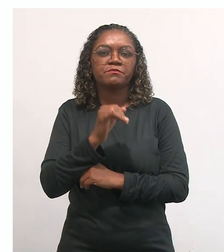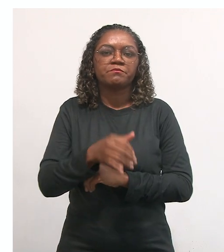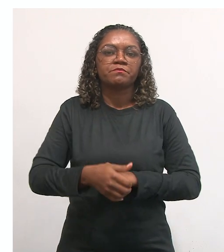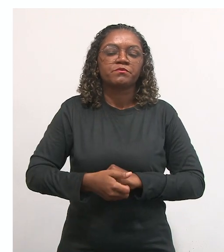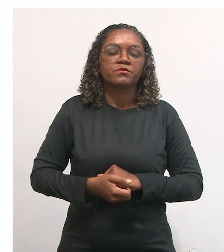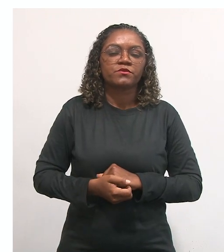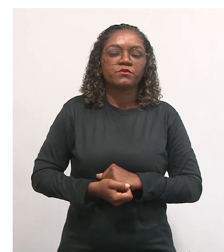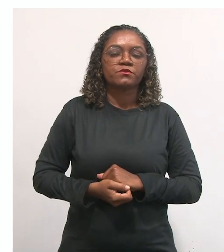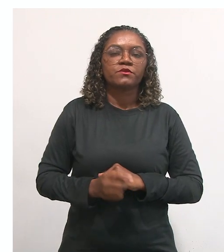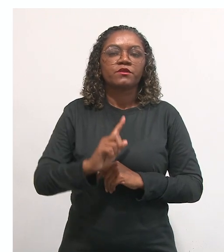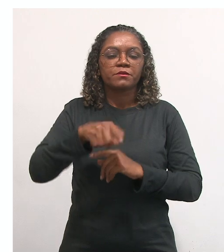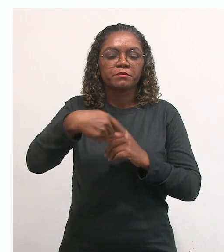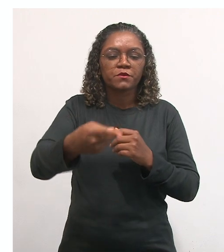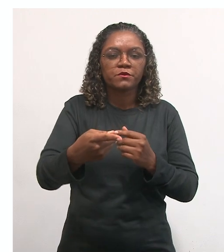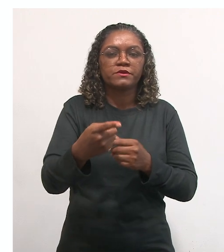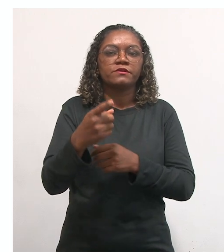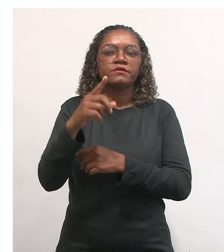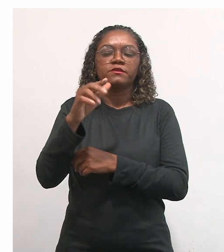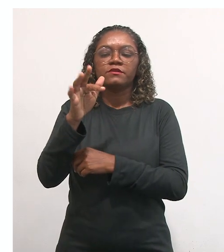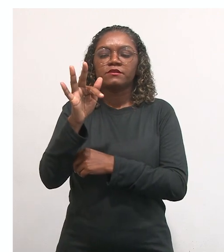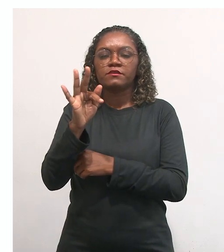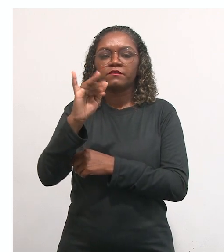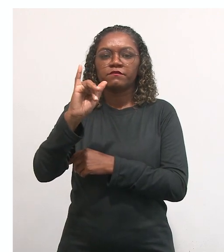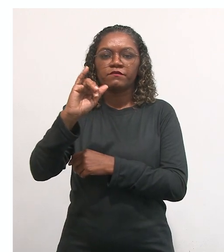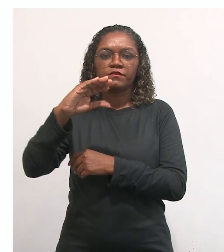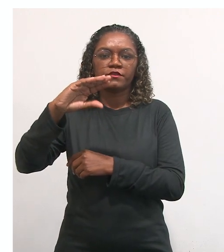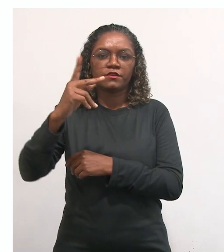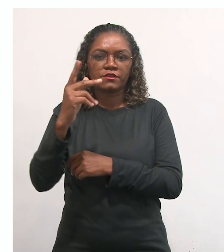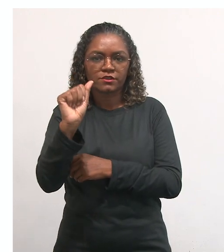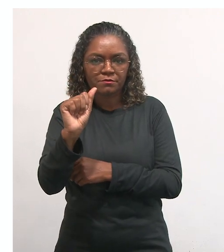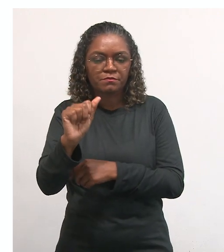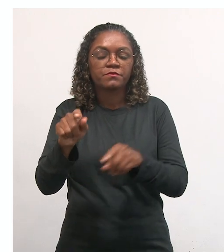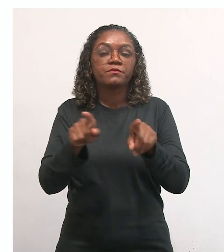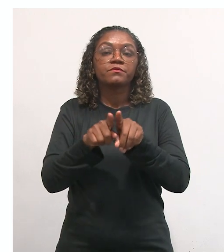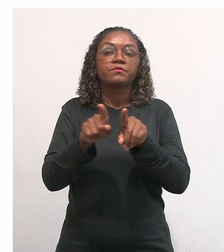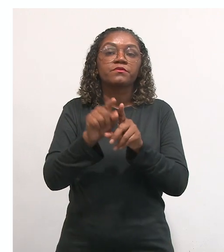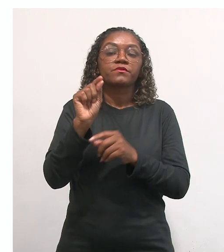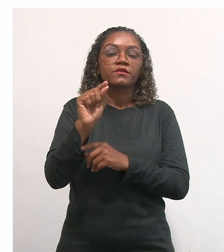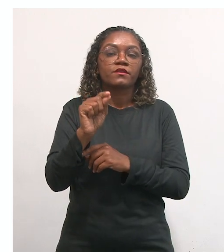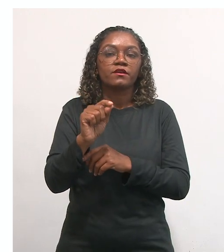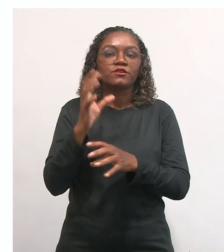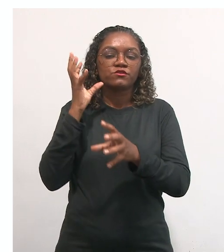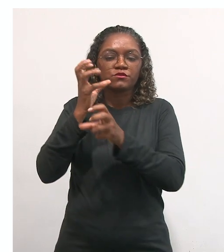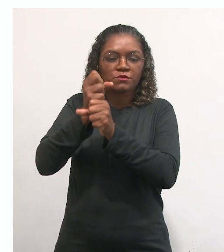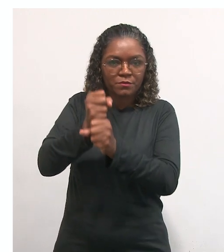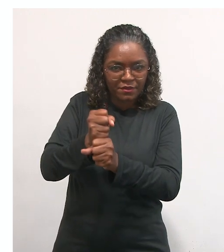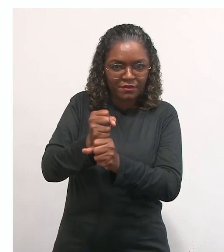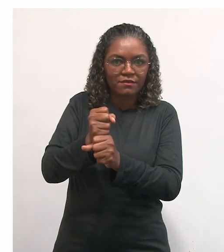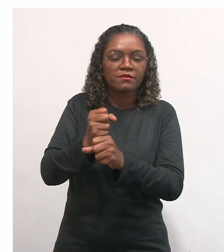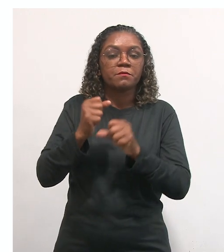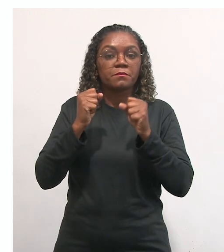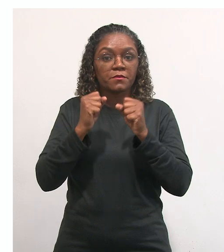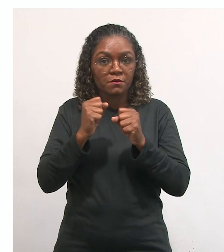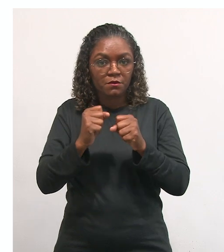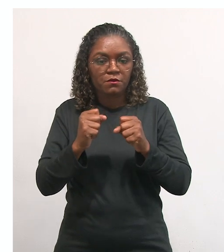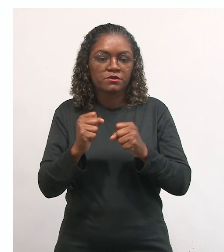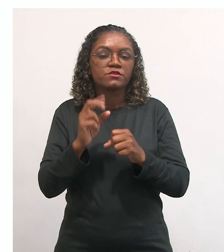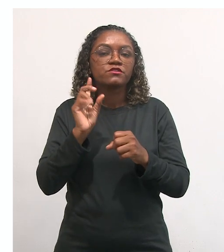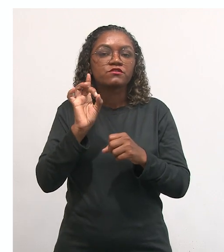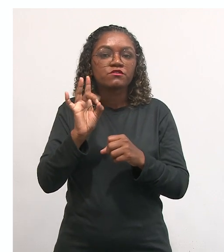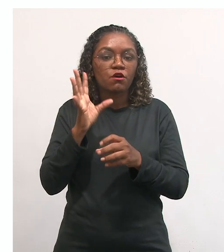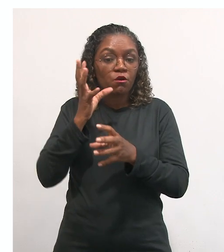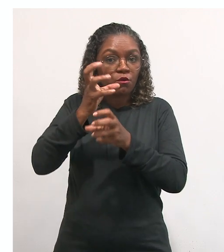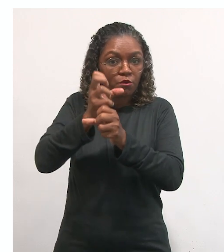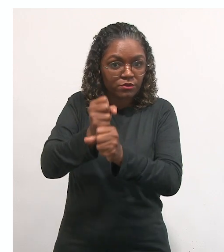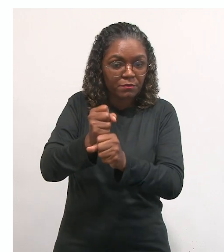dois aí depois e vem a três Aí lá se tiver sumário aí já não aí conta mas ela vai ficar